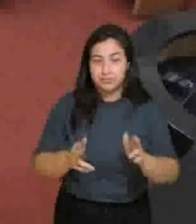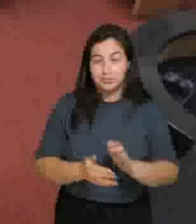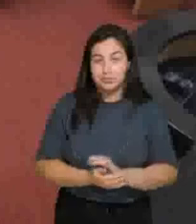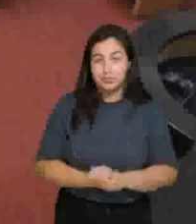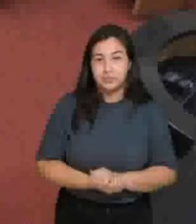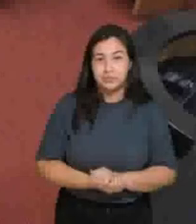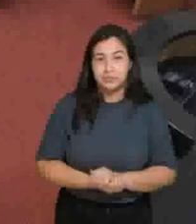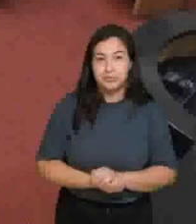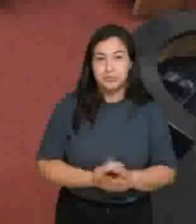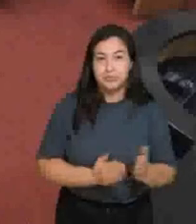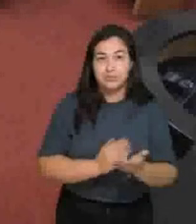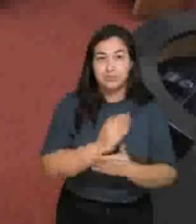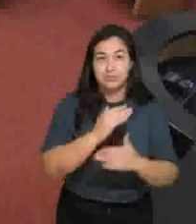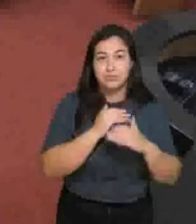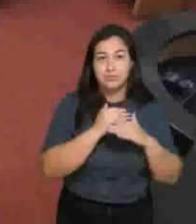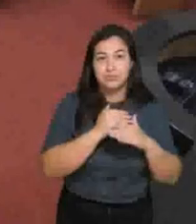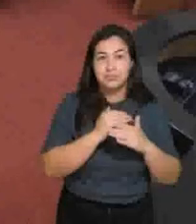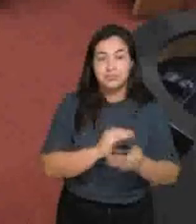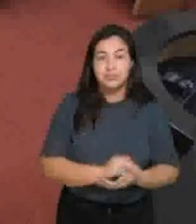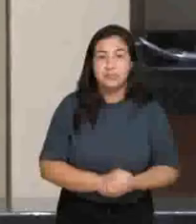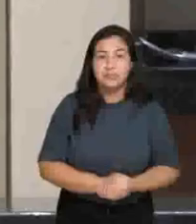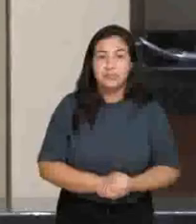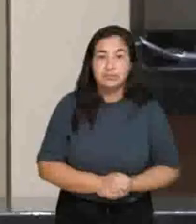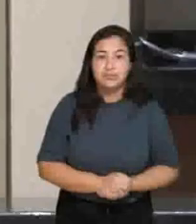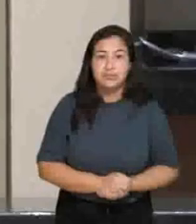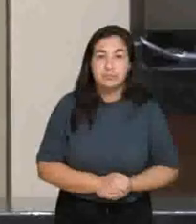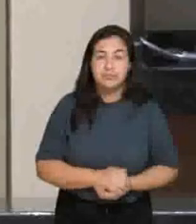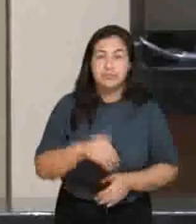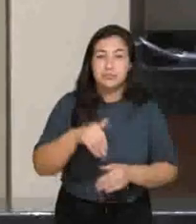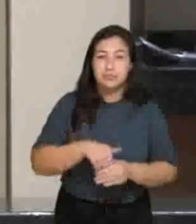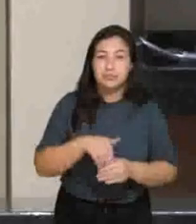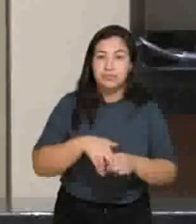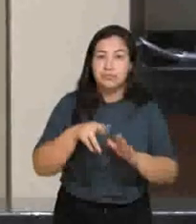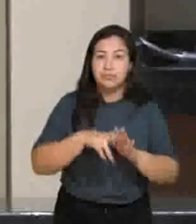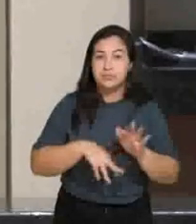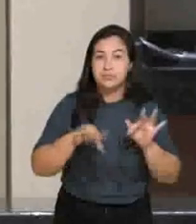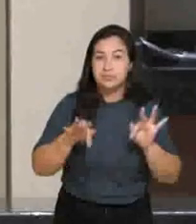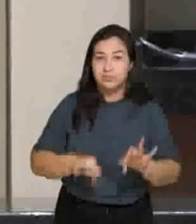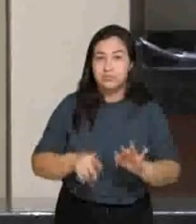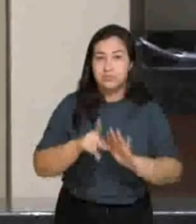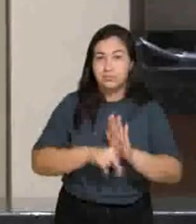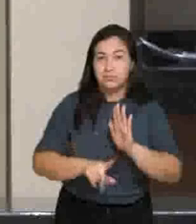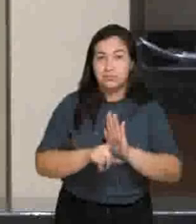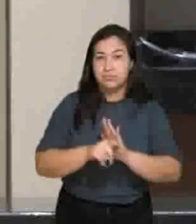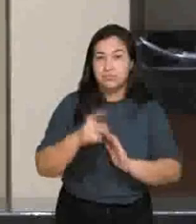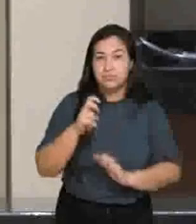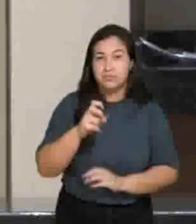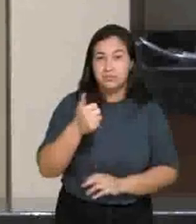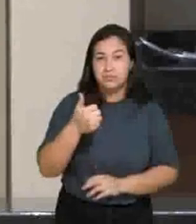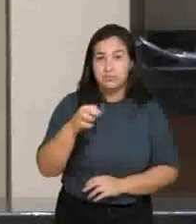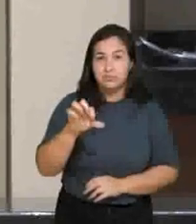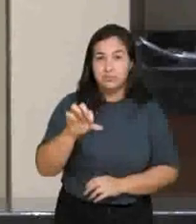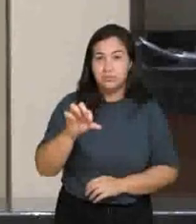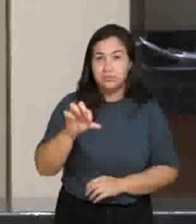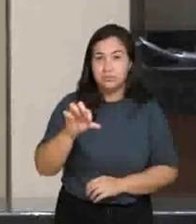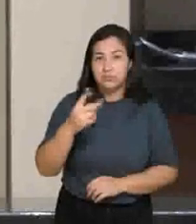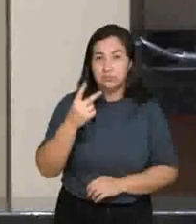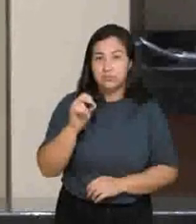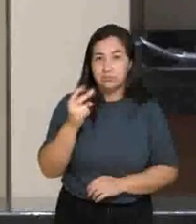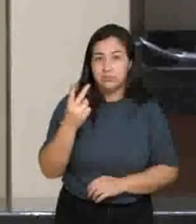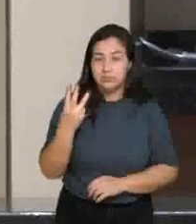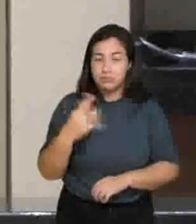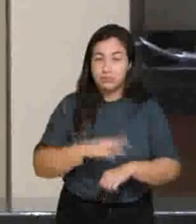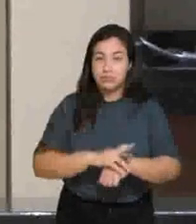encontram. Aprovado por unanimidade. Votação da redação final do projeto de lei 519/2023, autor deputado Maurício